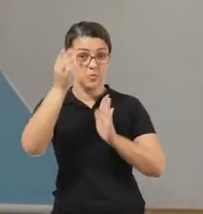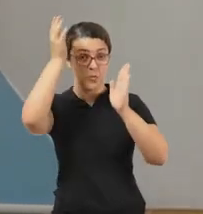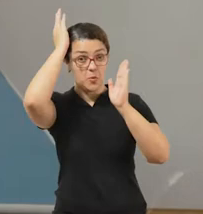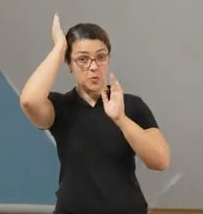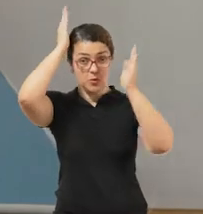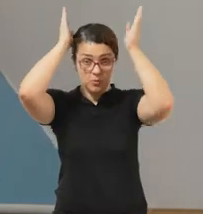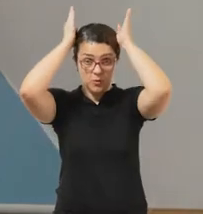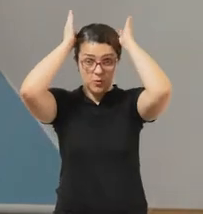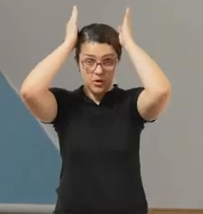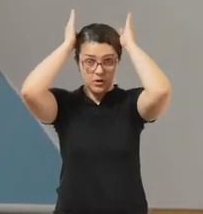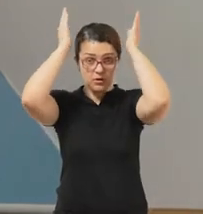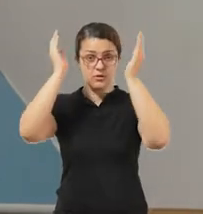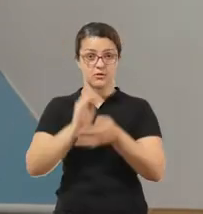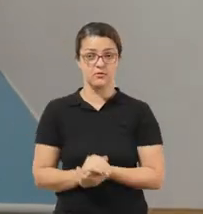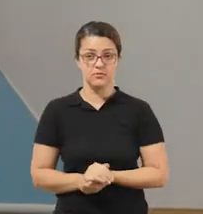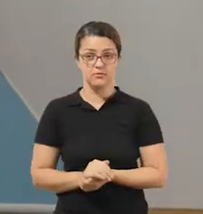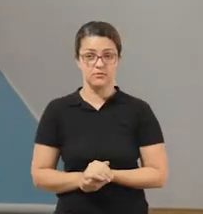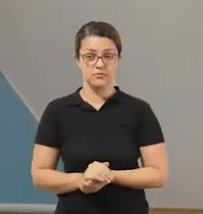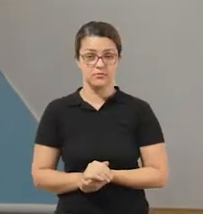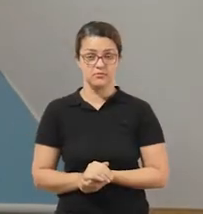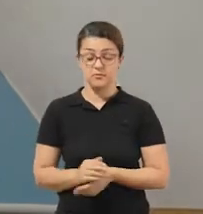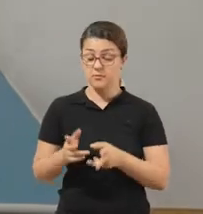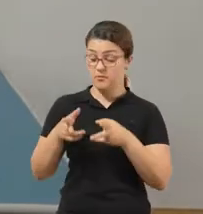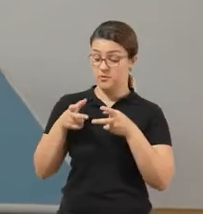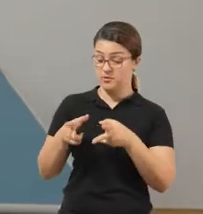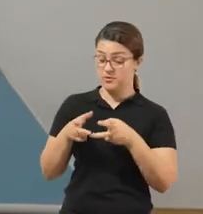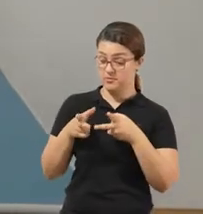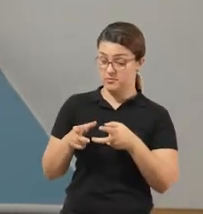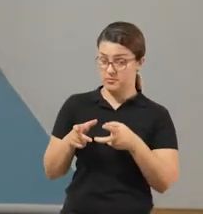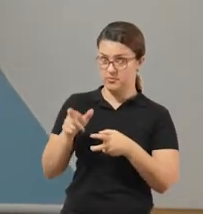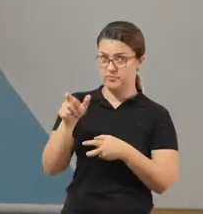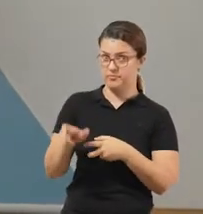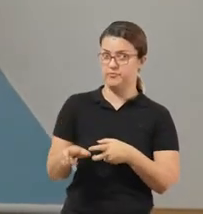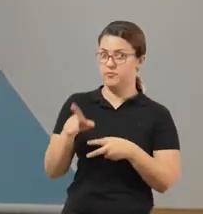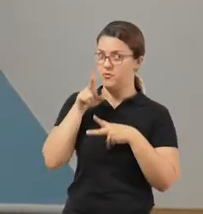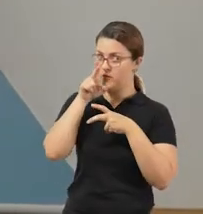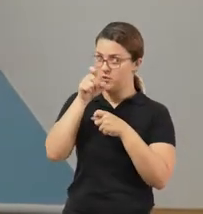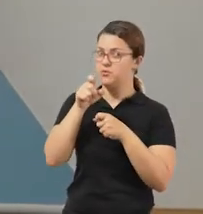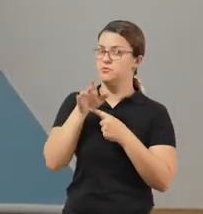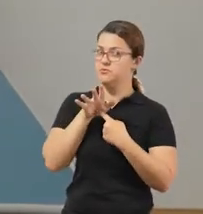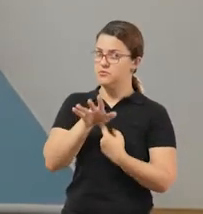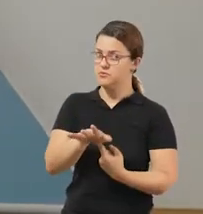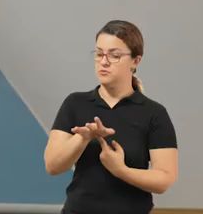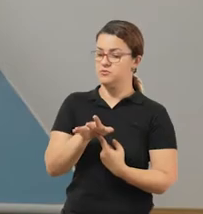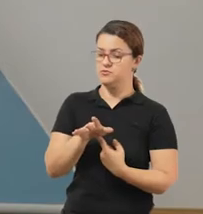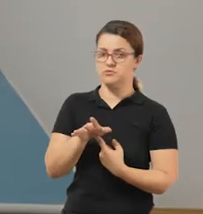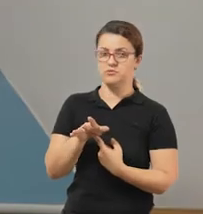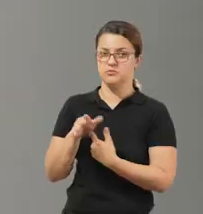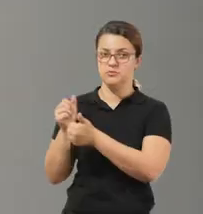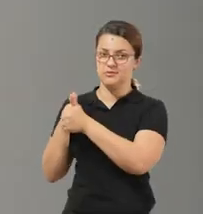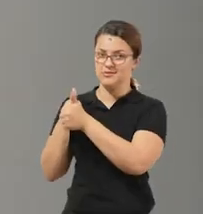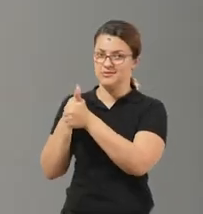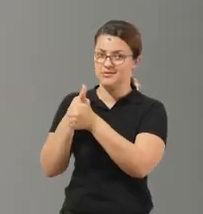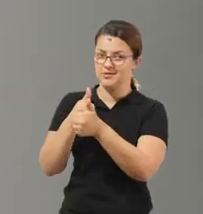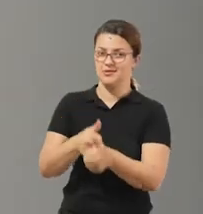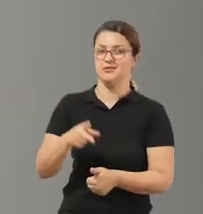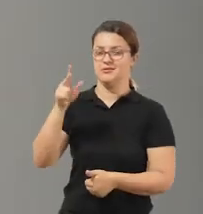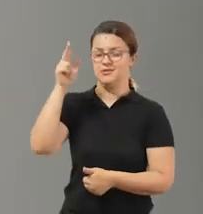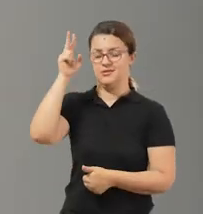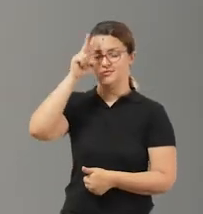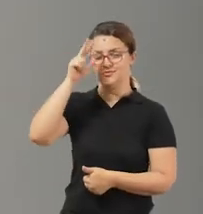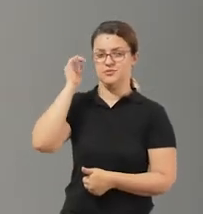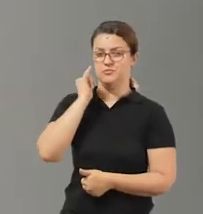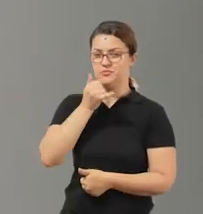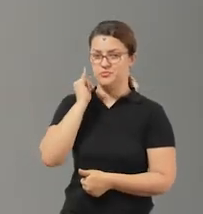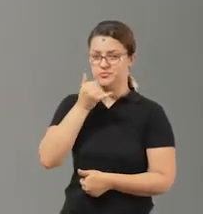o burrinho. Você vai perceber na história que o burrinho é um personagem bem forte na história, né? Ele que conduz todo o enredo da